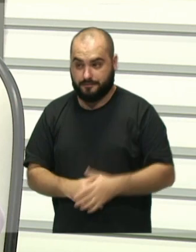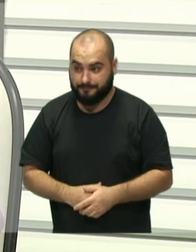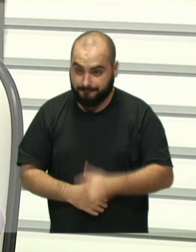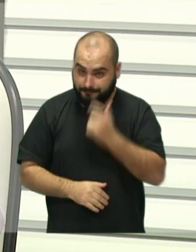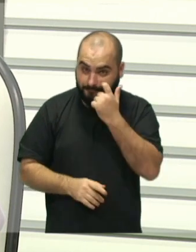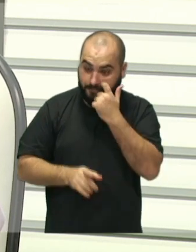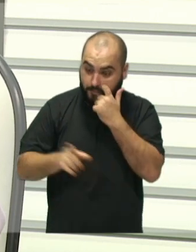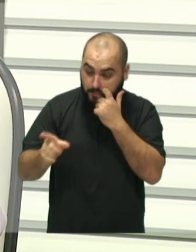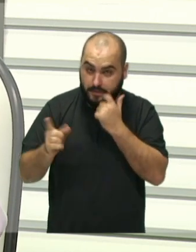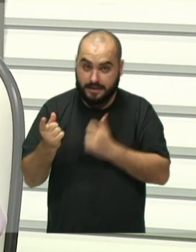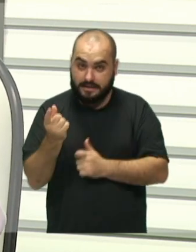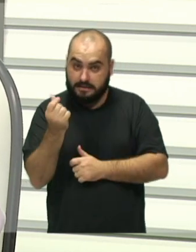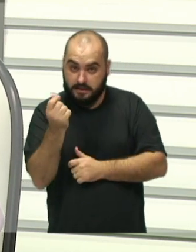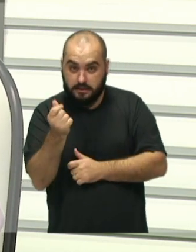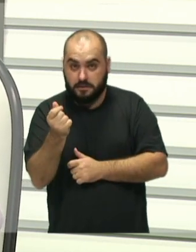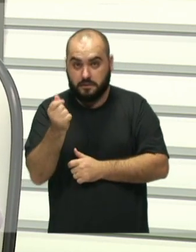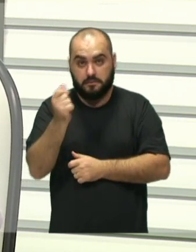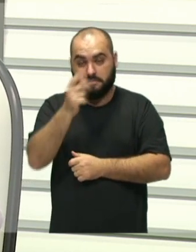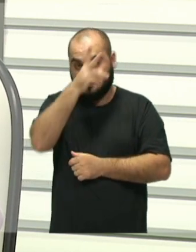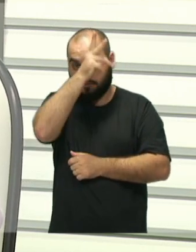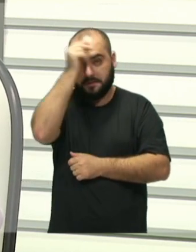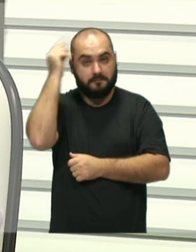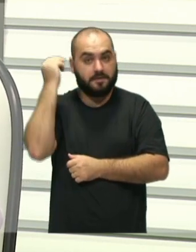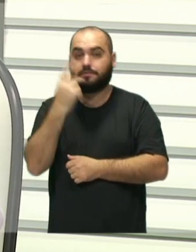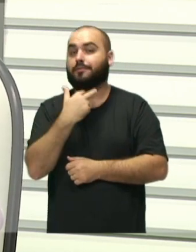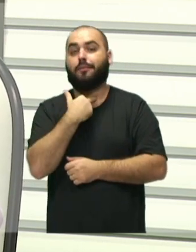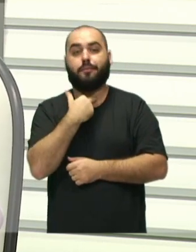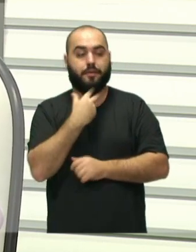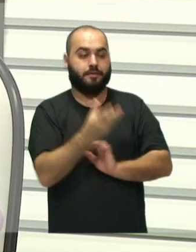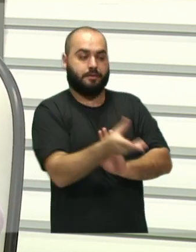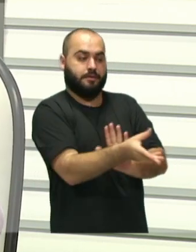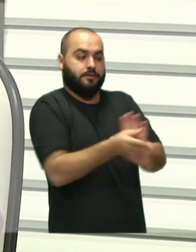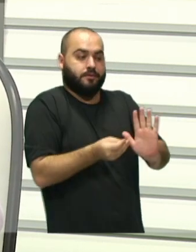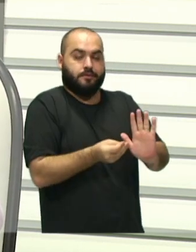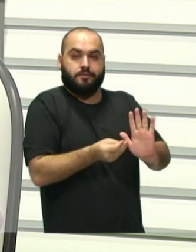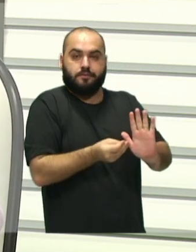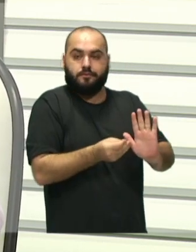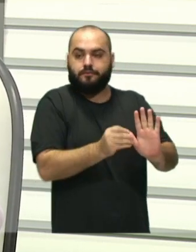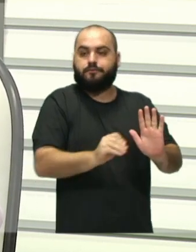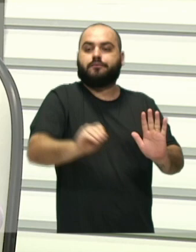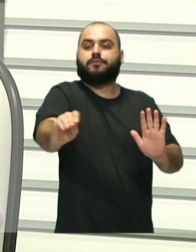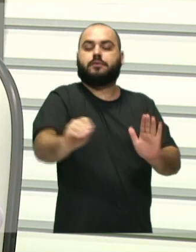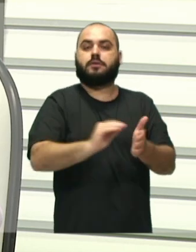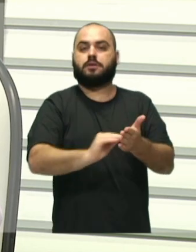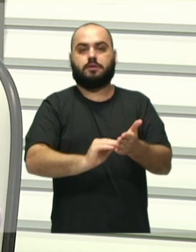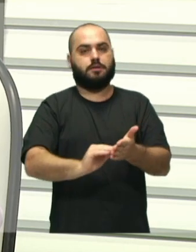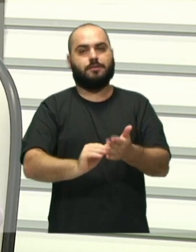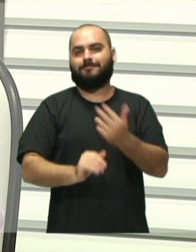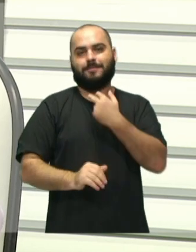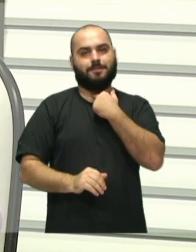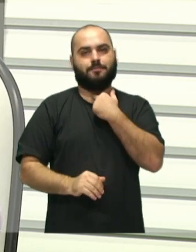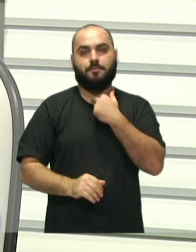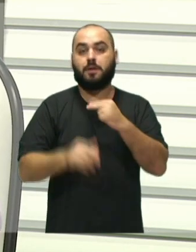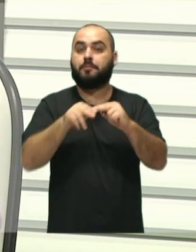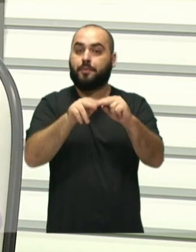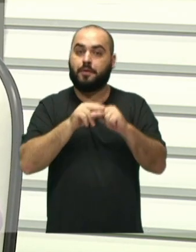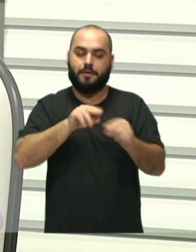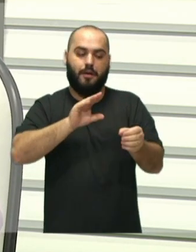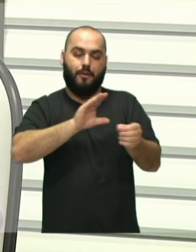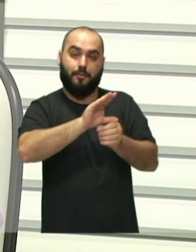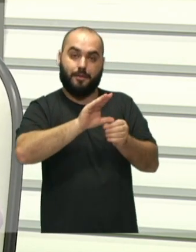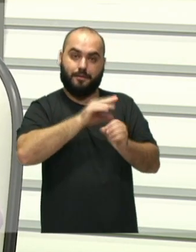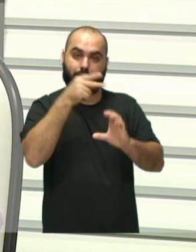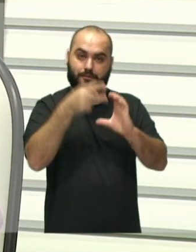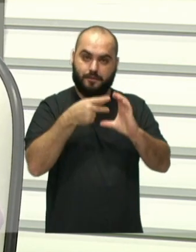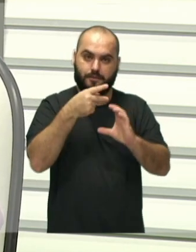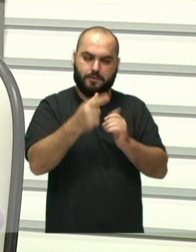nem um momento tirar e relocar ele outra segredo da letra a comissão de orçamento e Finanças ela tem esse